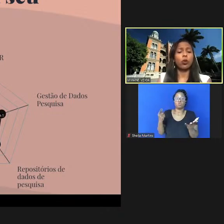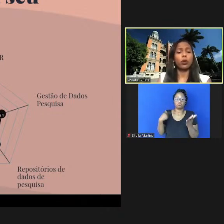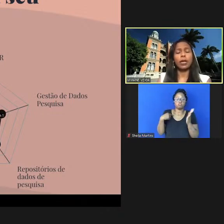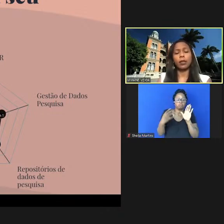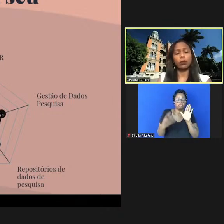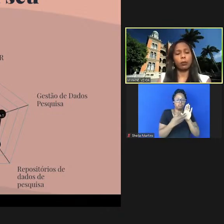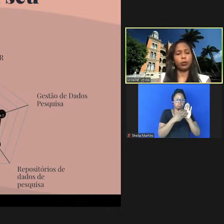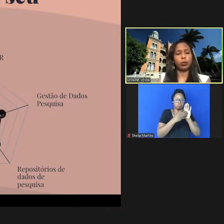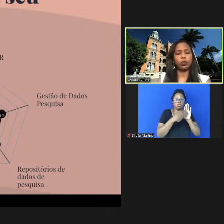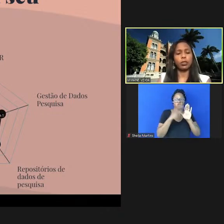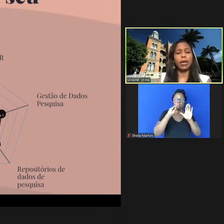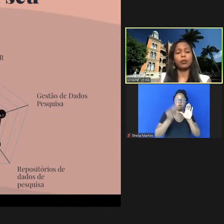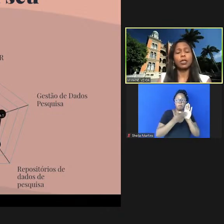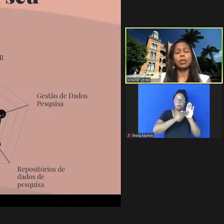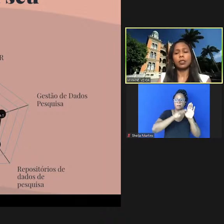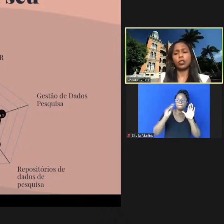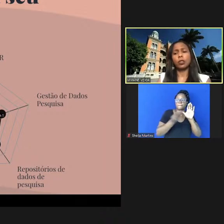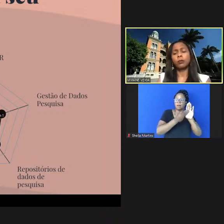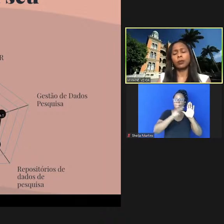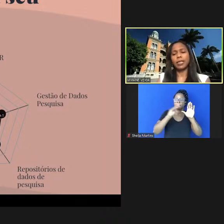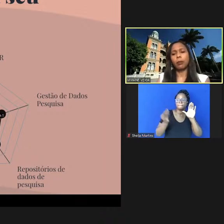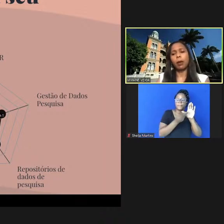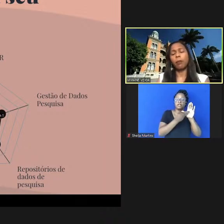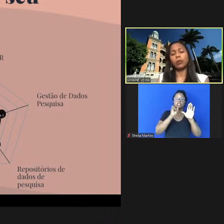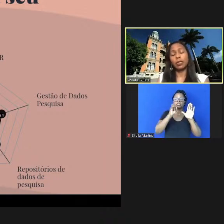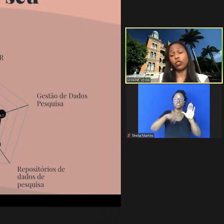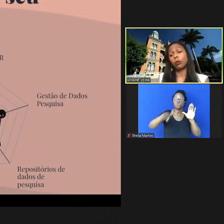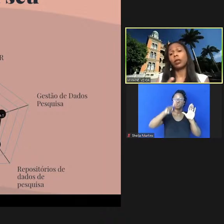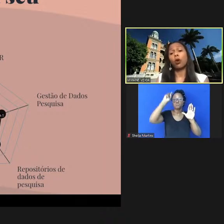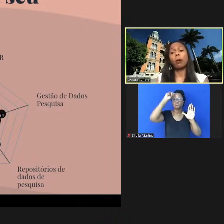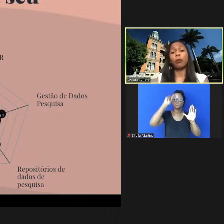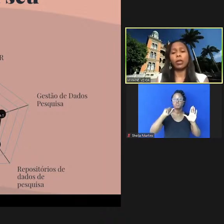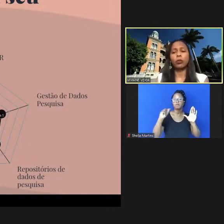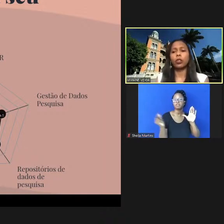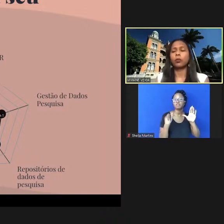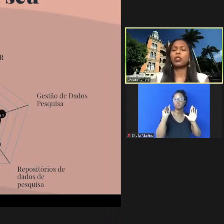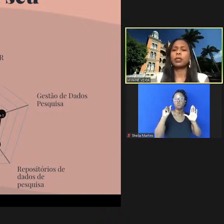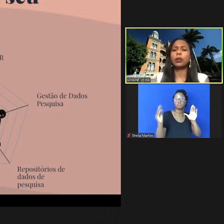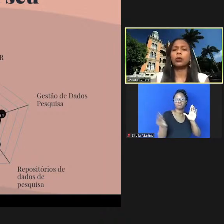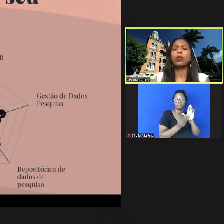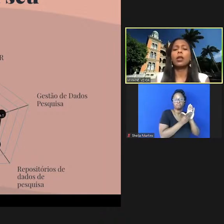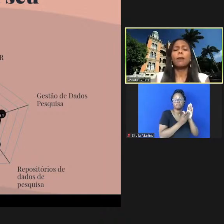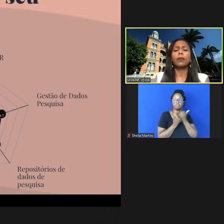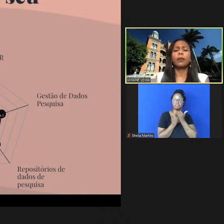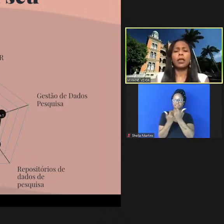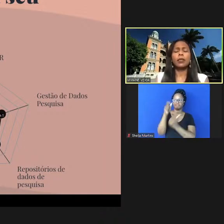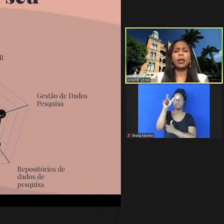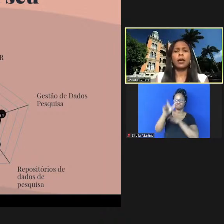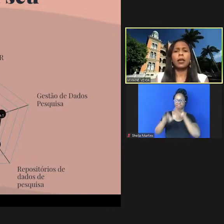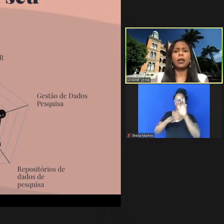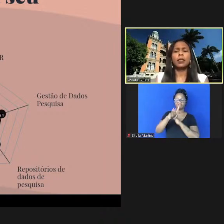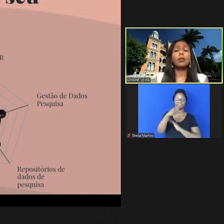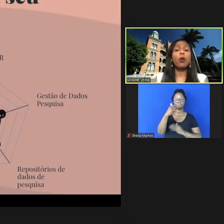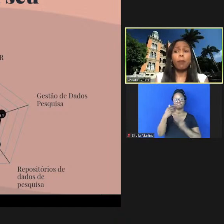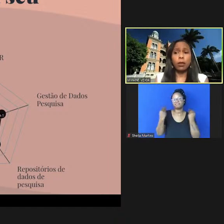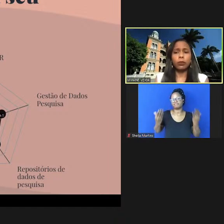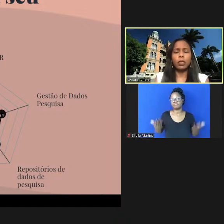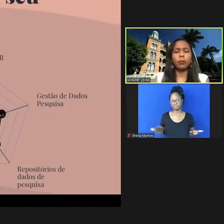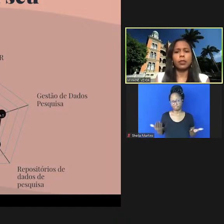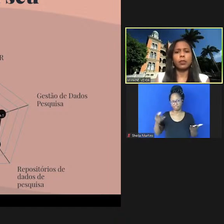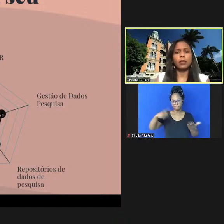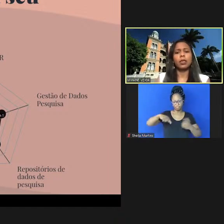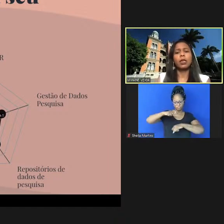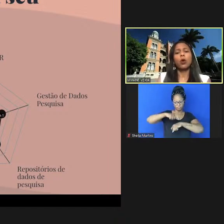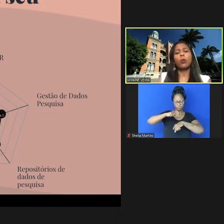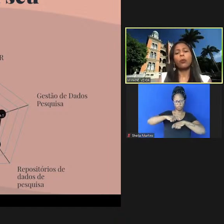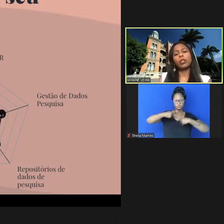como colocar num repositório de dados se a gente não sabe se a gente não tem como apoiar o nosso pesquisador nessa nesse momento que